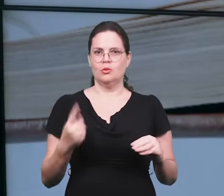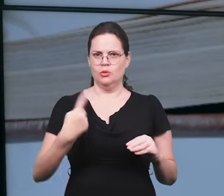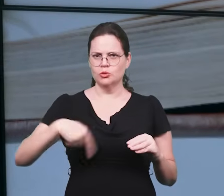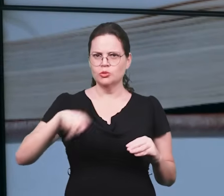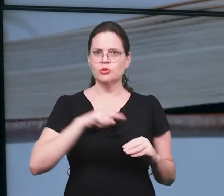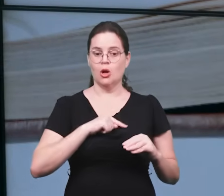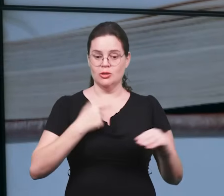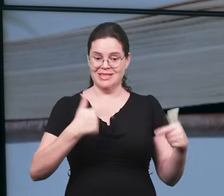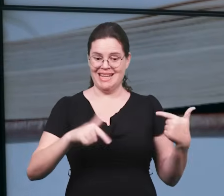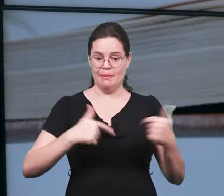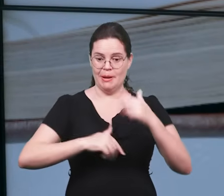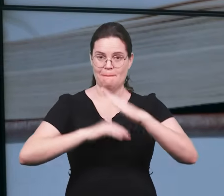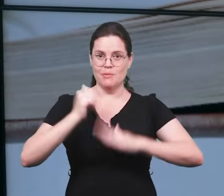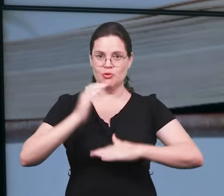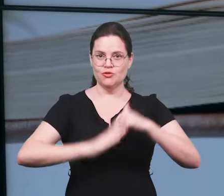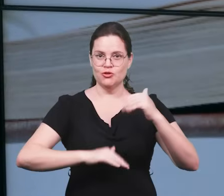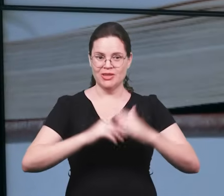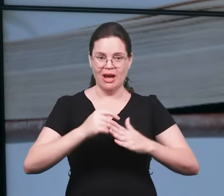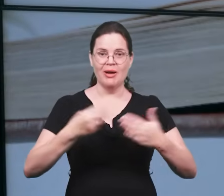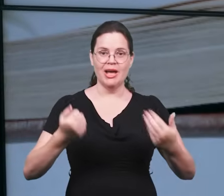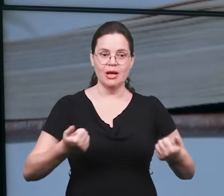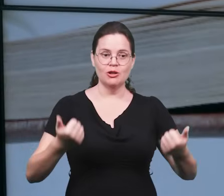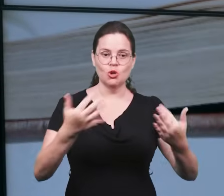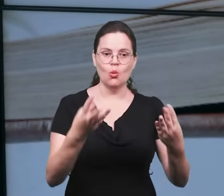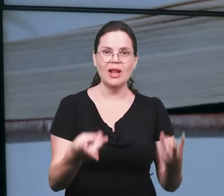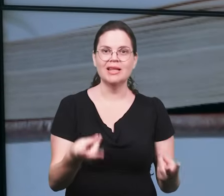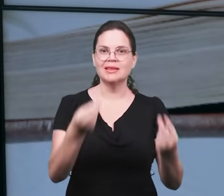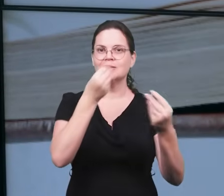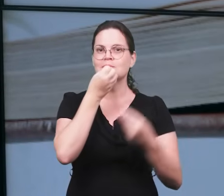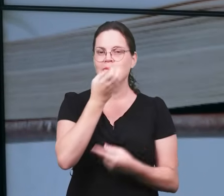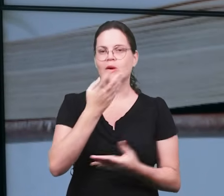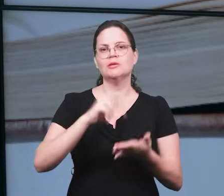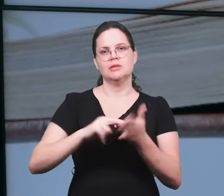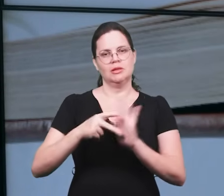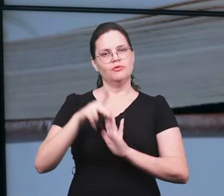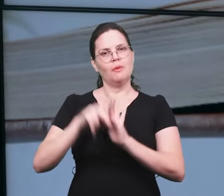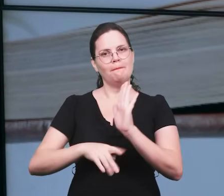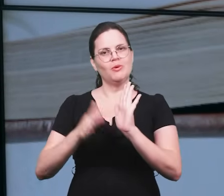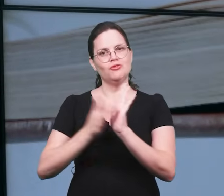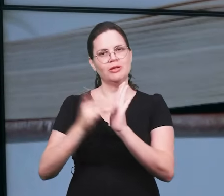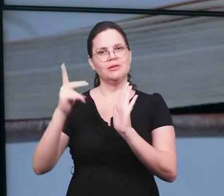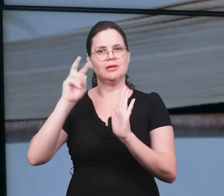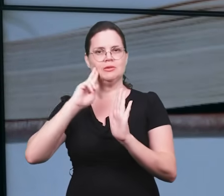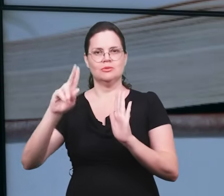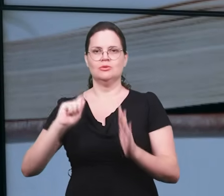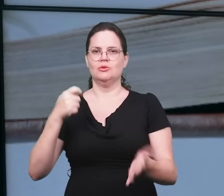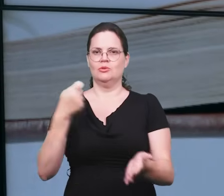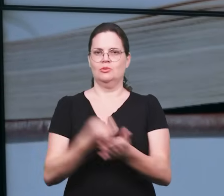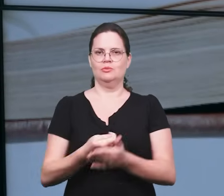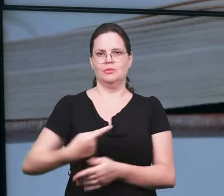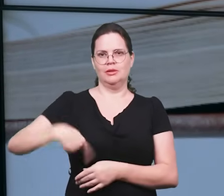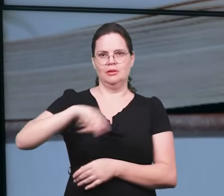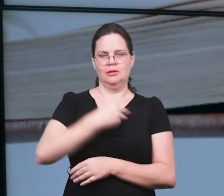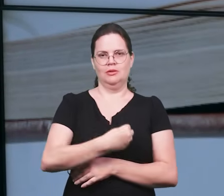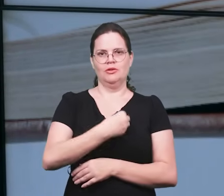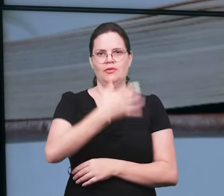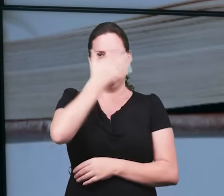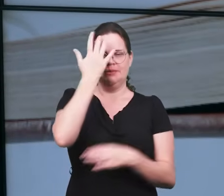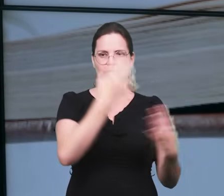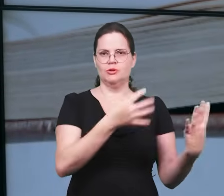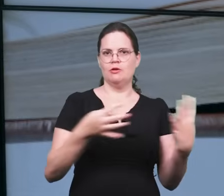com qualidade, isso é a obra do Senhor, sendo colocada aos olhos de todas as pessoas e fala